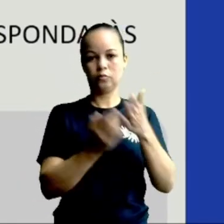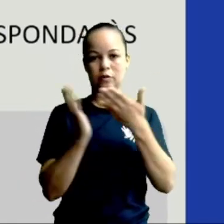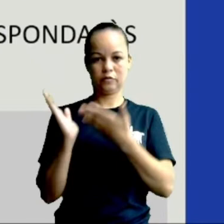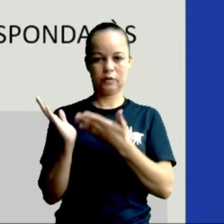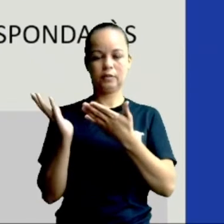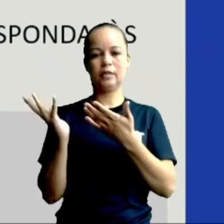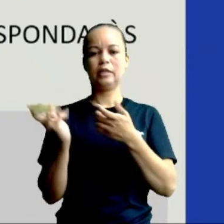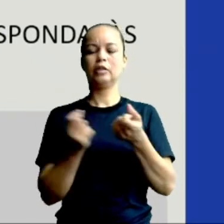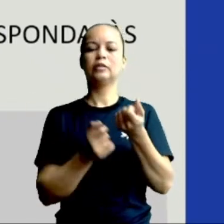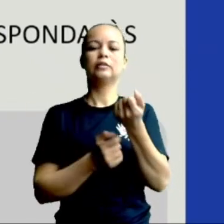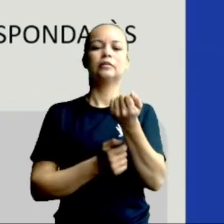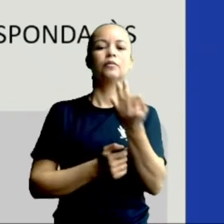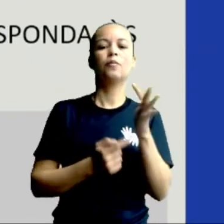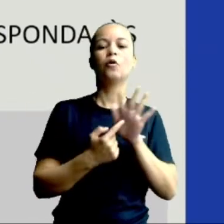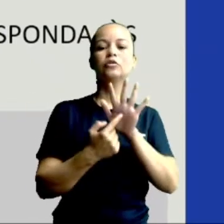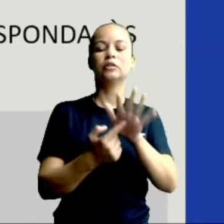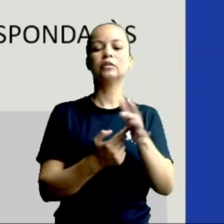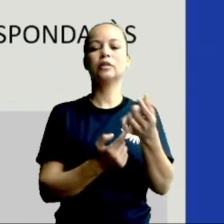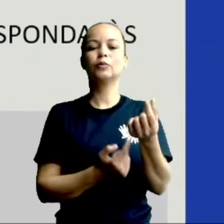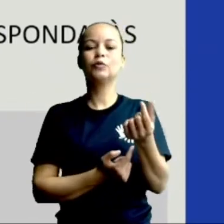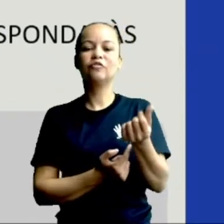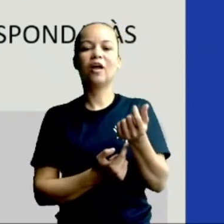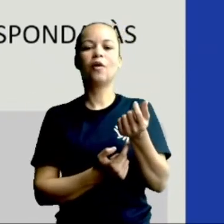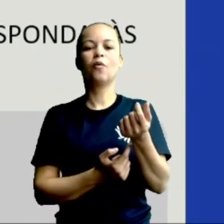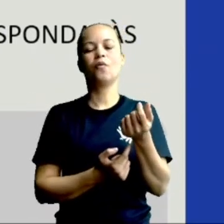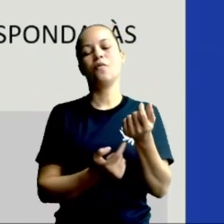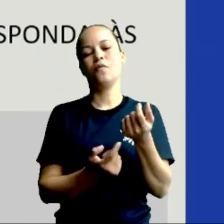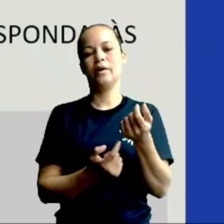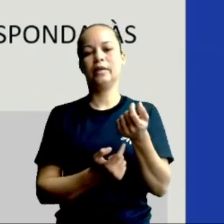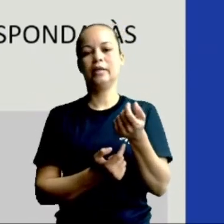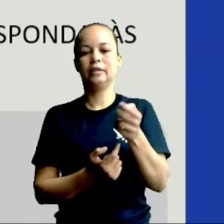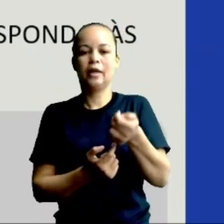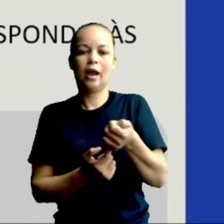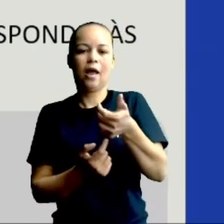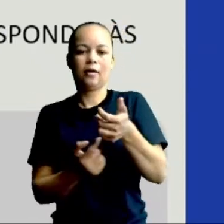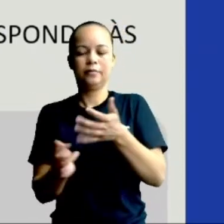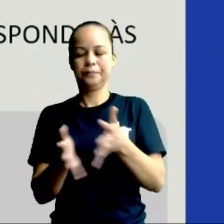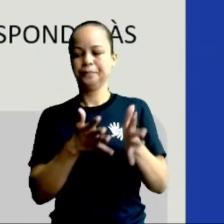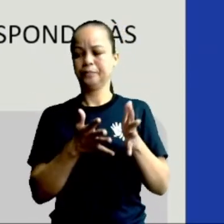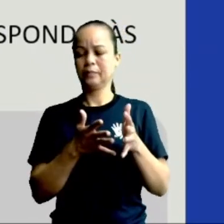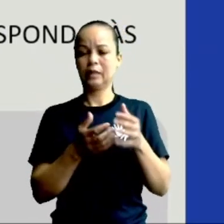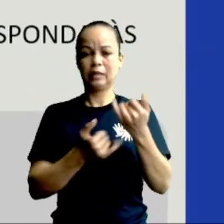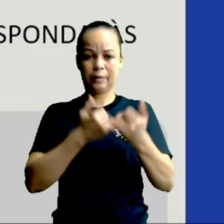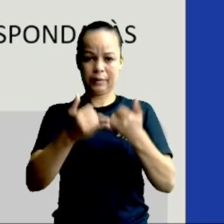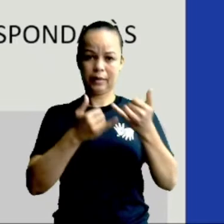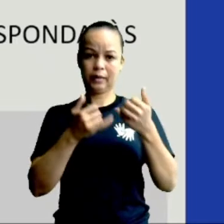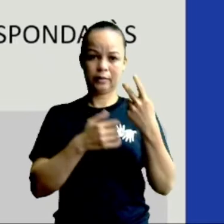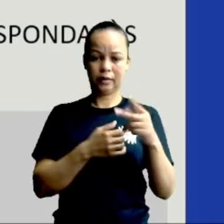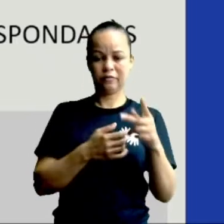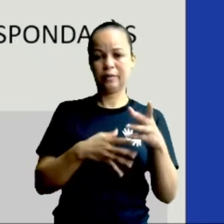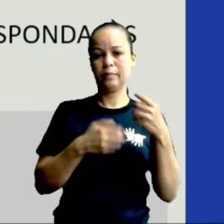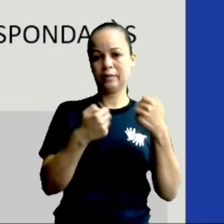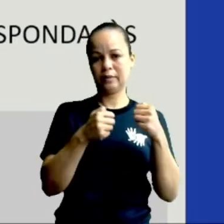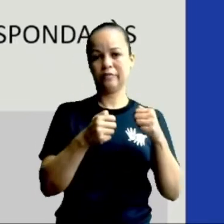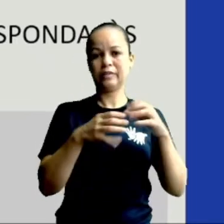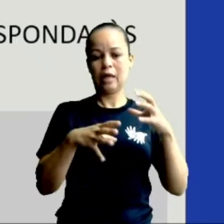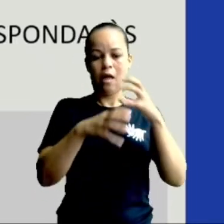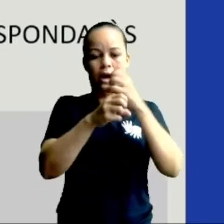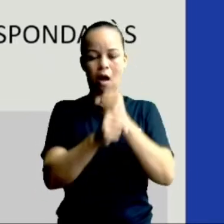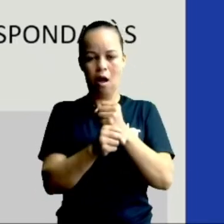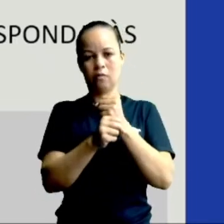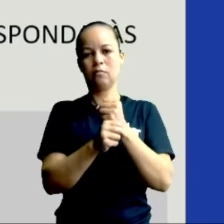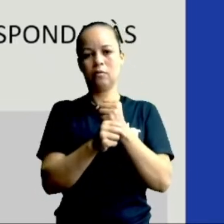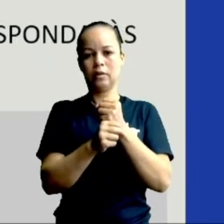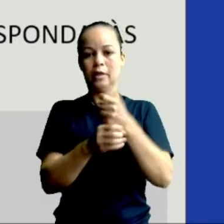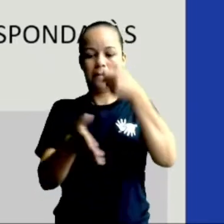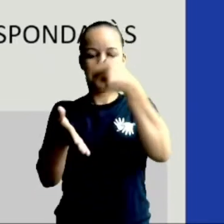a representação das cédulas, a representação das moedas, então ele tem. Porque no jogo, quem está jogando vai ter que fazer o cálculo e